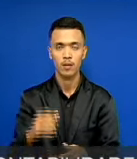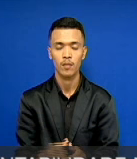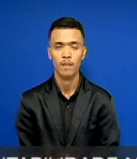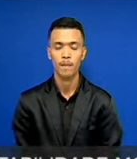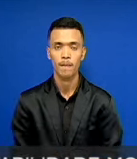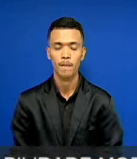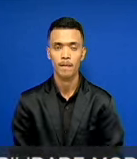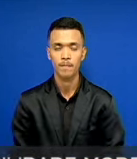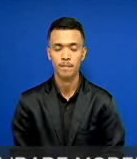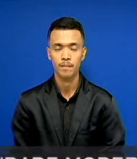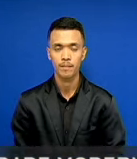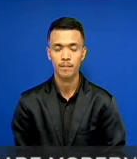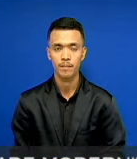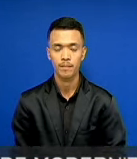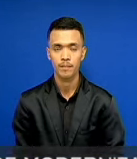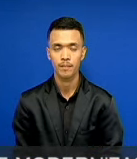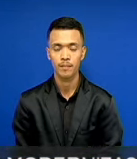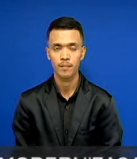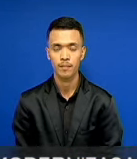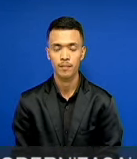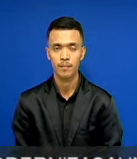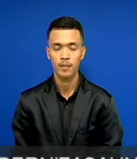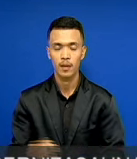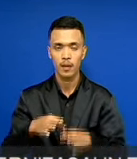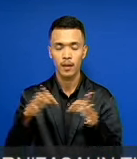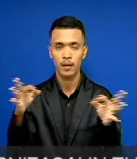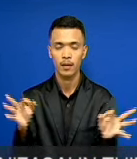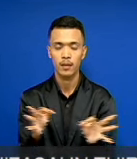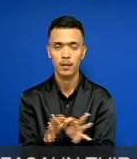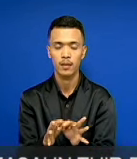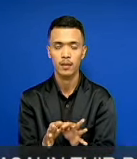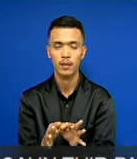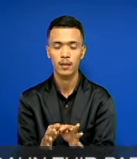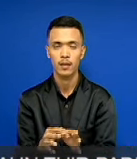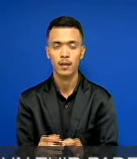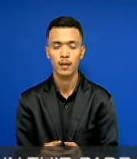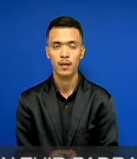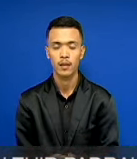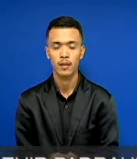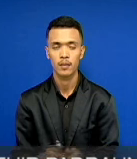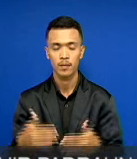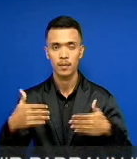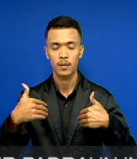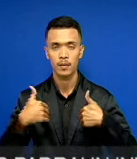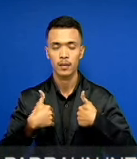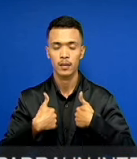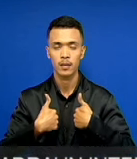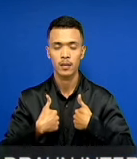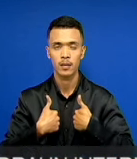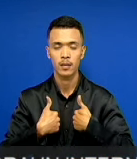apreciação só a de redação é bem a com IHA e de